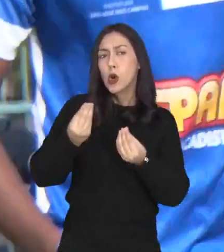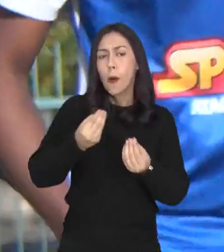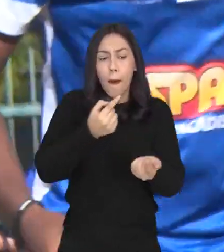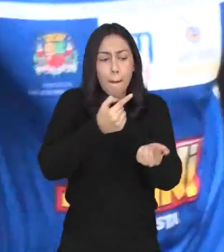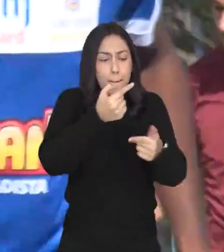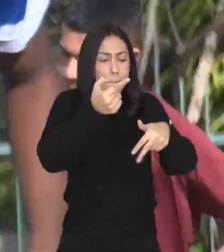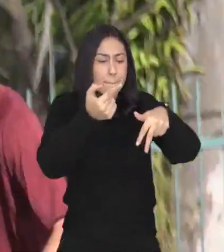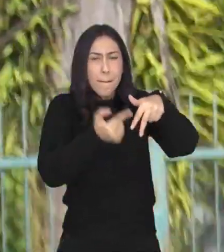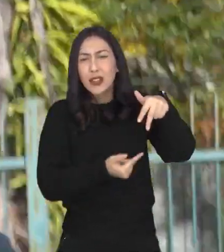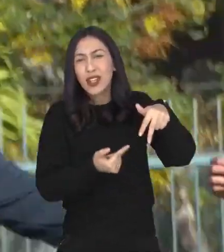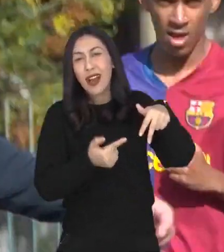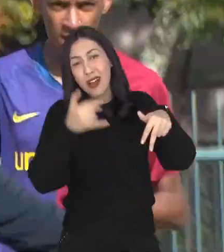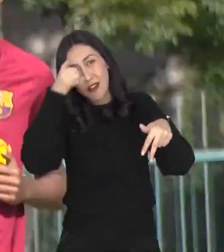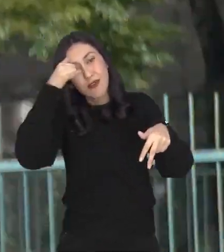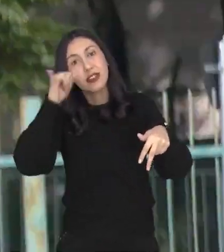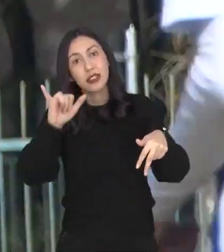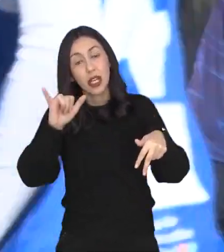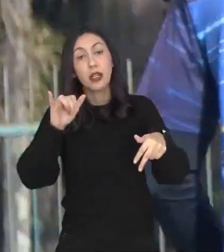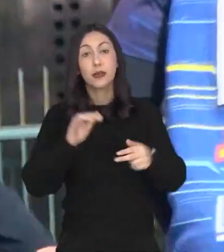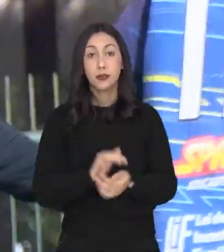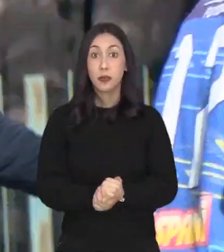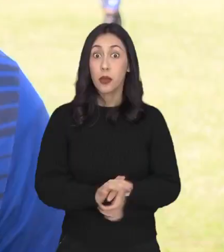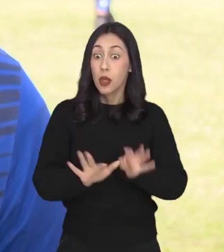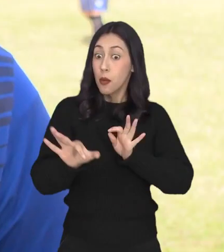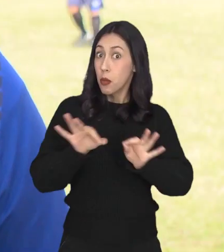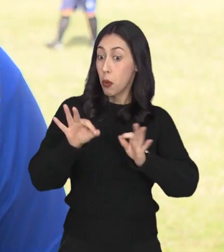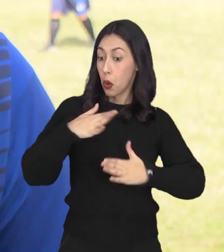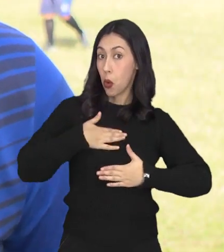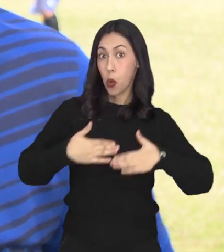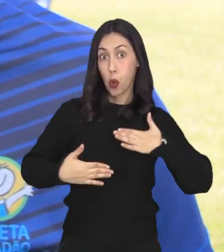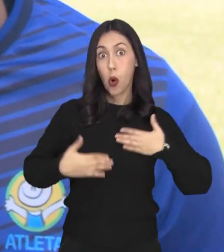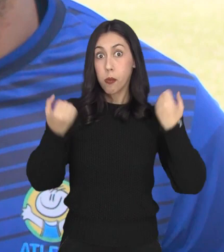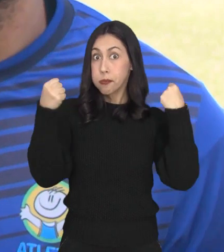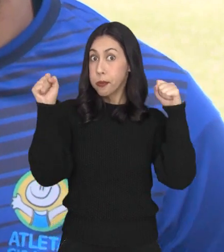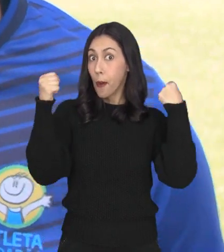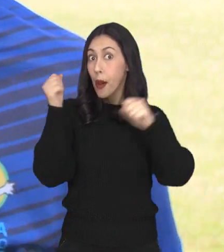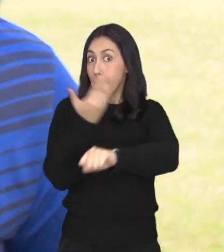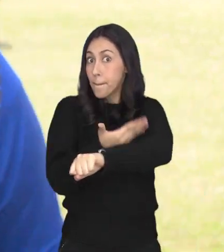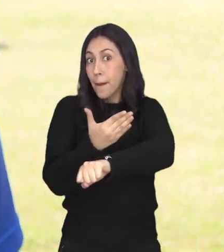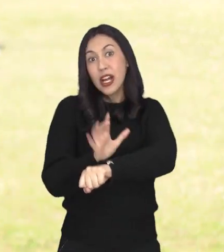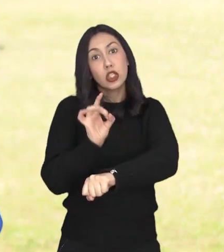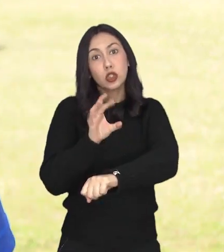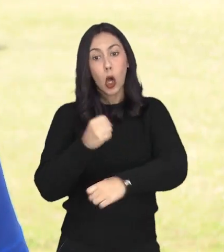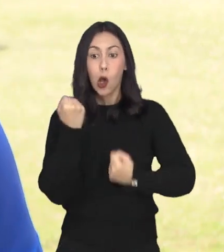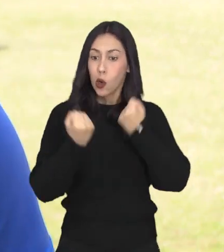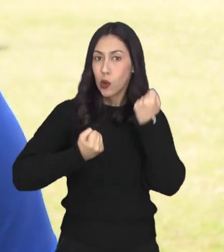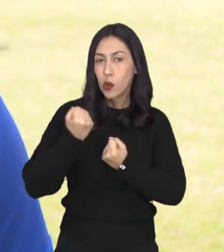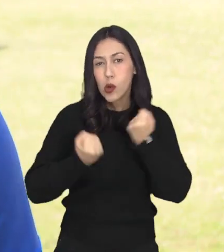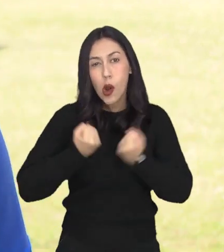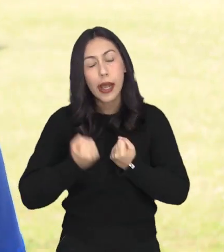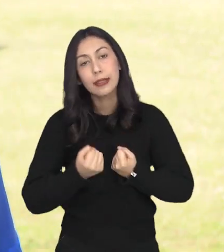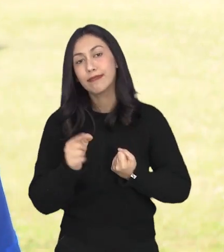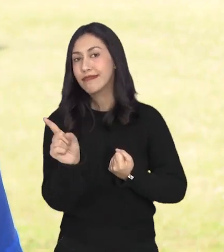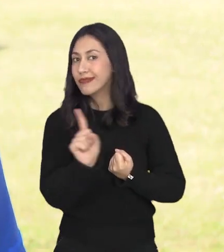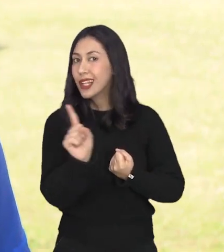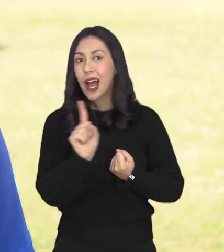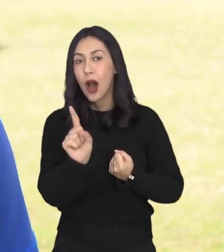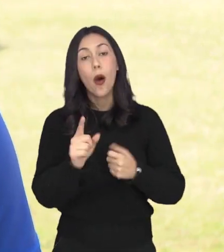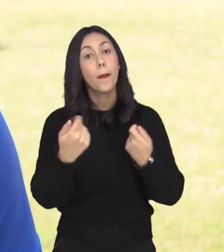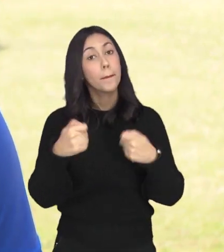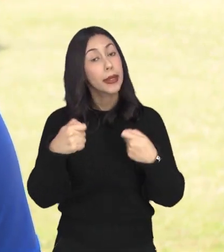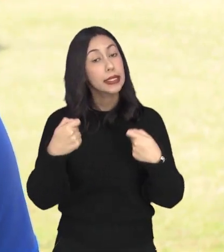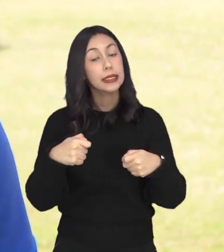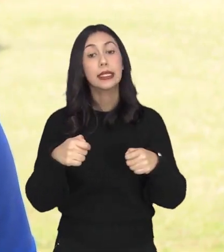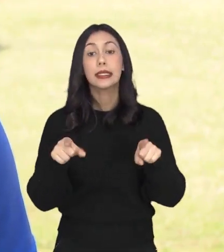prevenção de lesões e recuperação dos jogadores. A preparação física não é só os atletas correrem em campo, né? A preparação